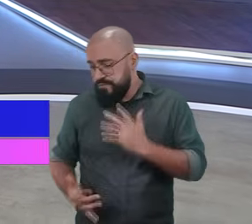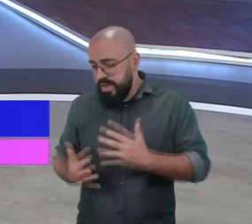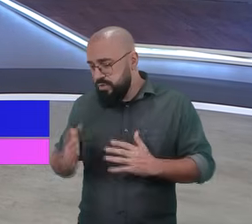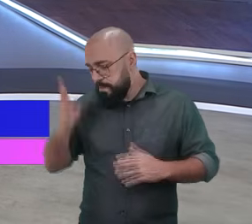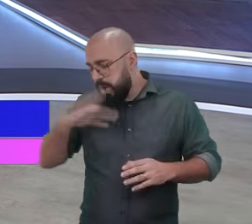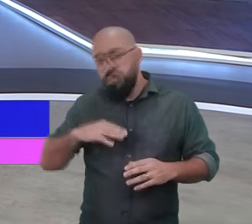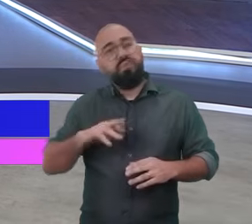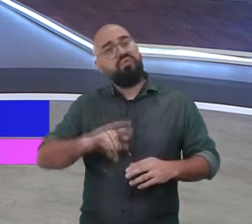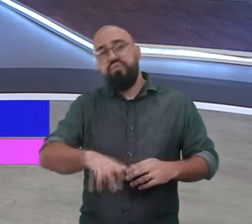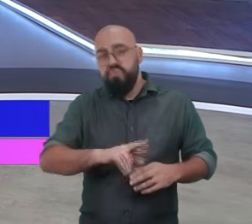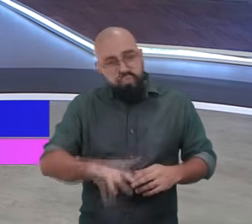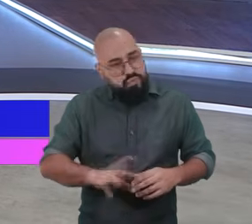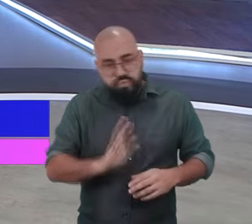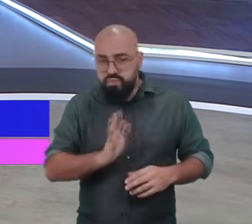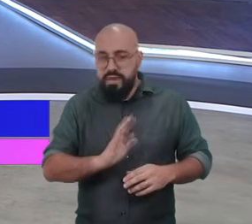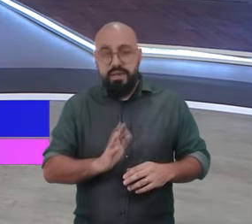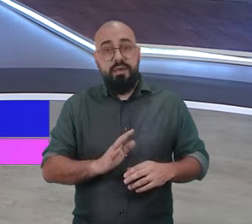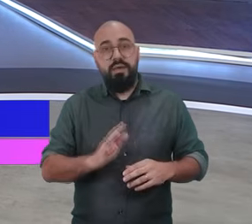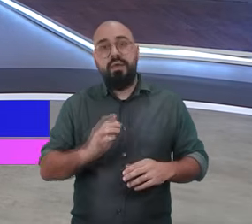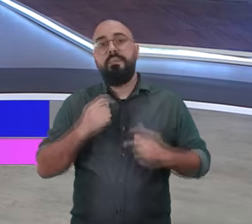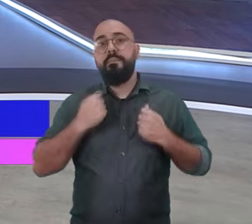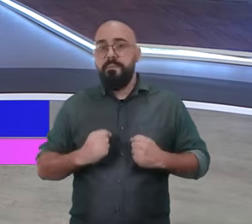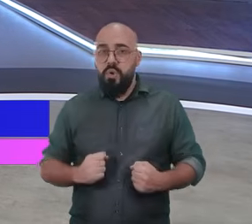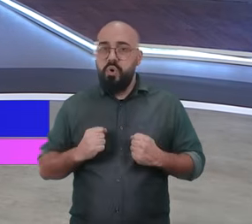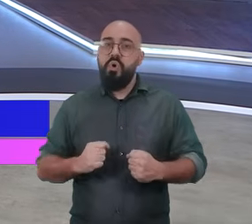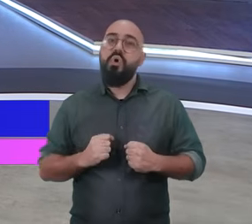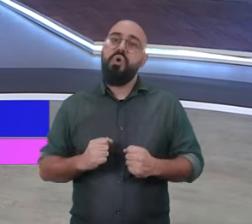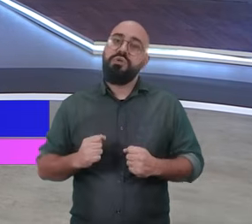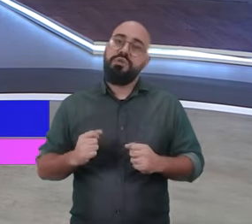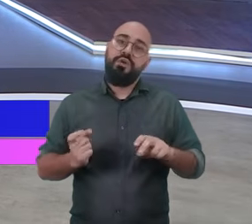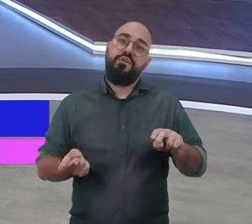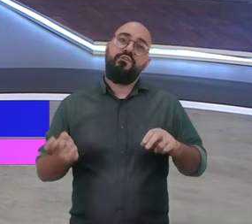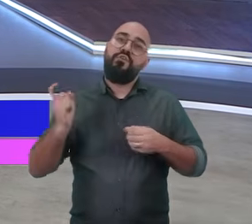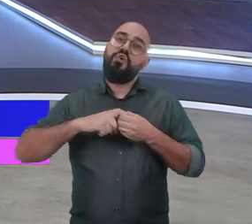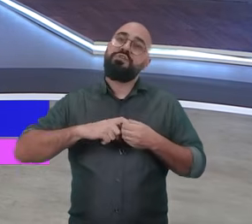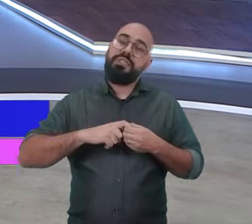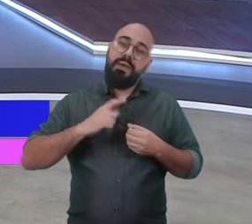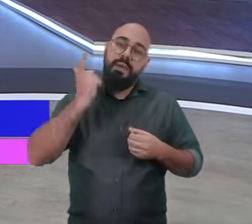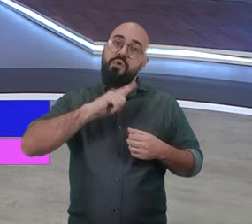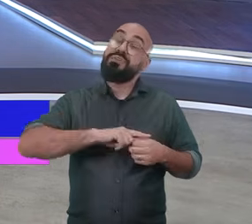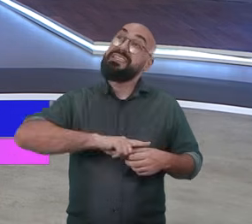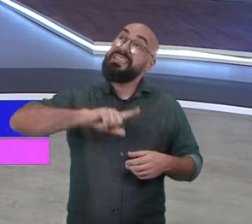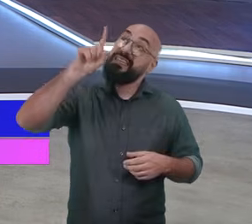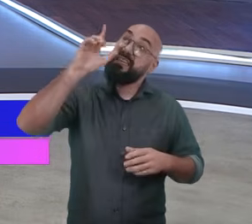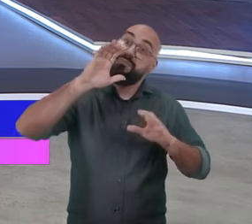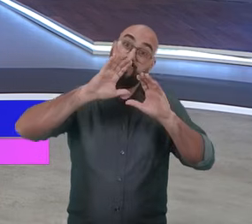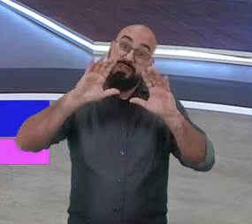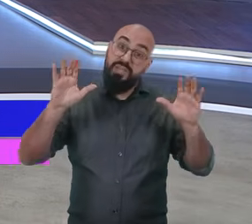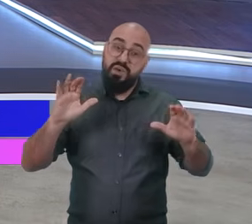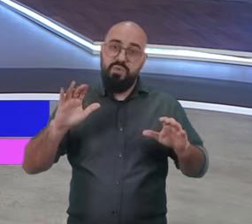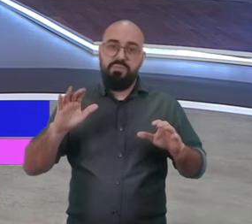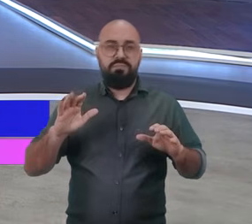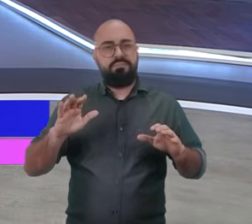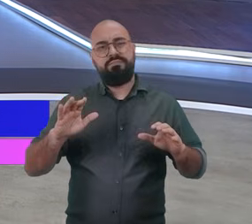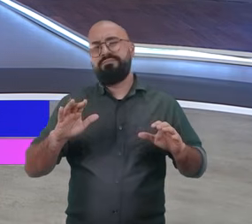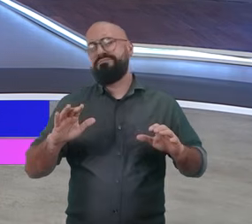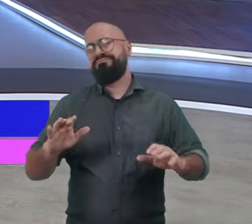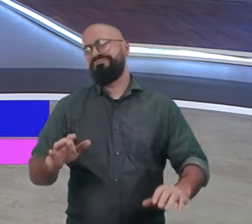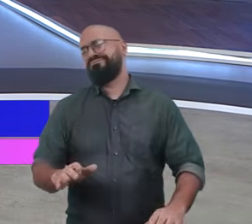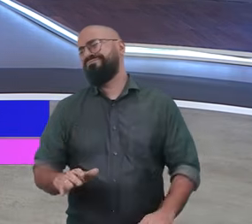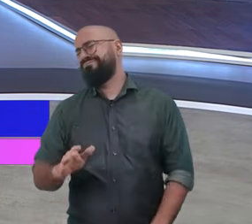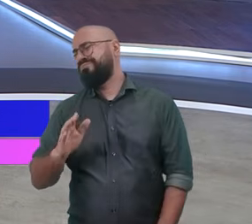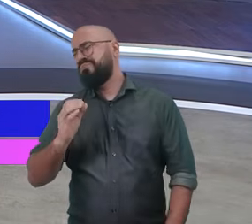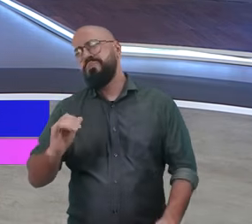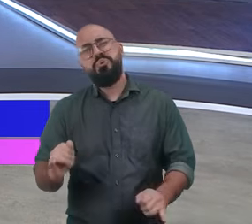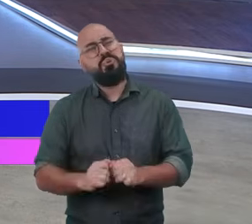Então essa ideia acaba sendo construída de que a pessoa pode ir para uma repescagem e tentar mudar a situação. Nada disso.